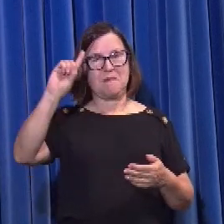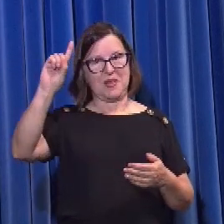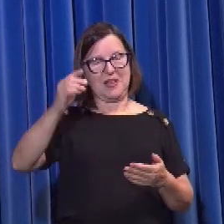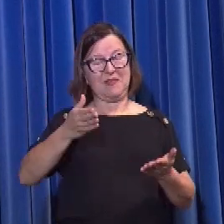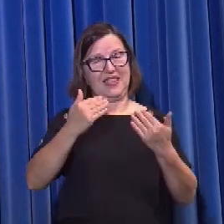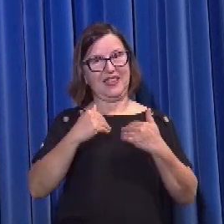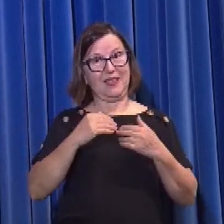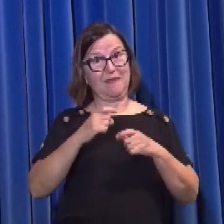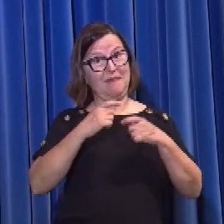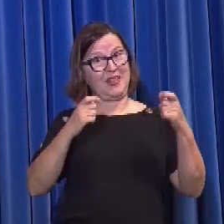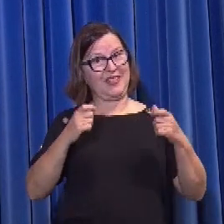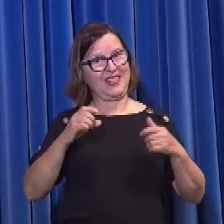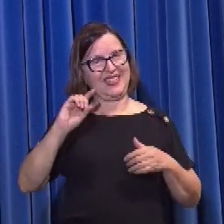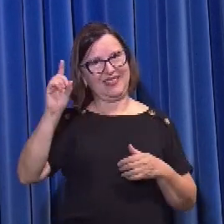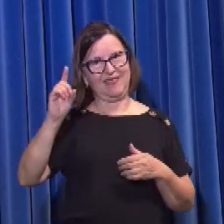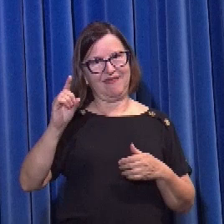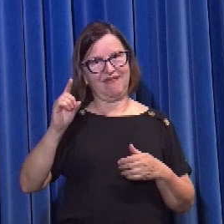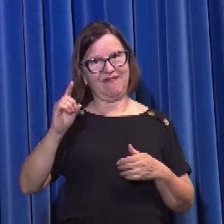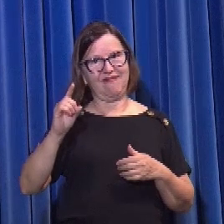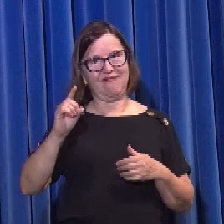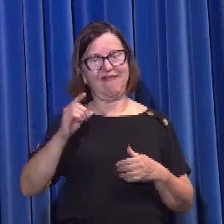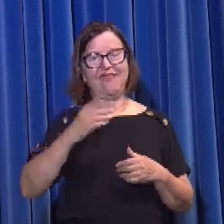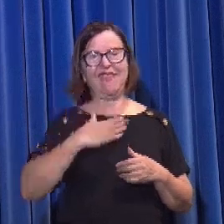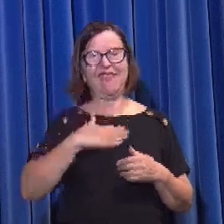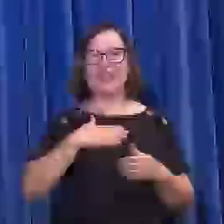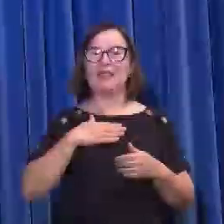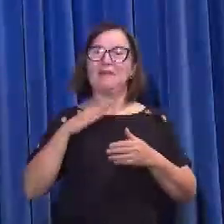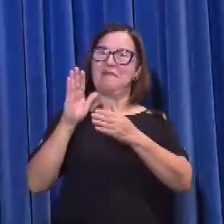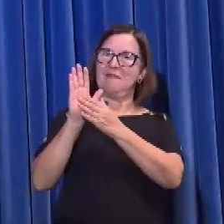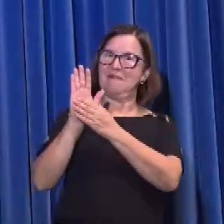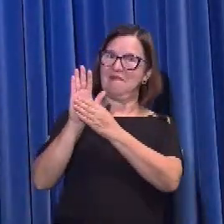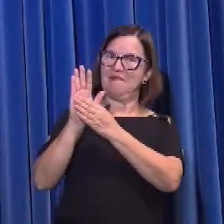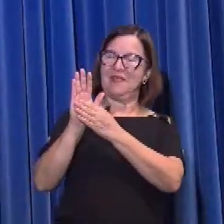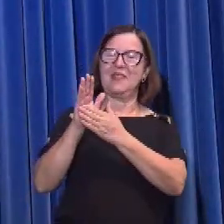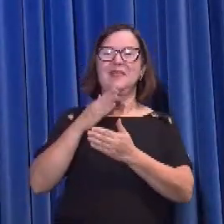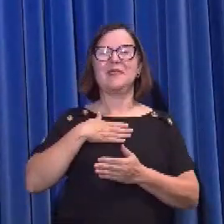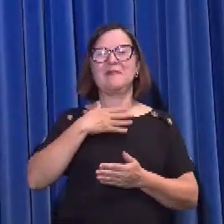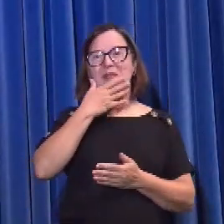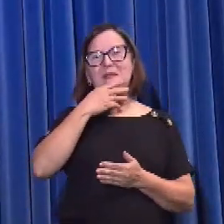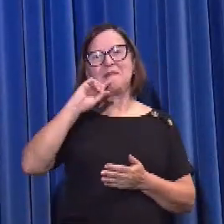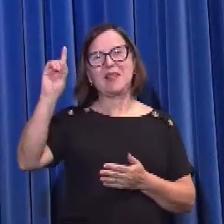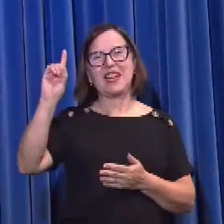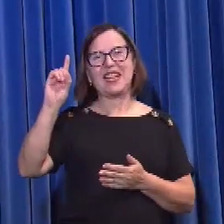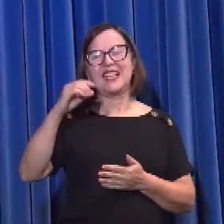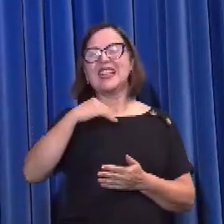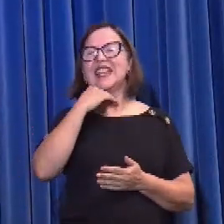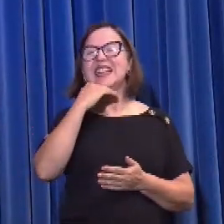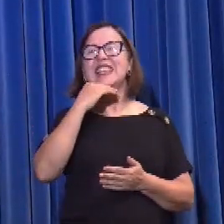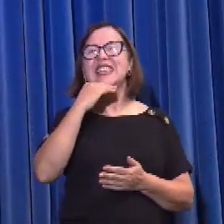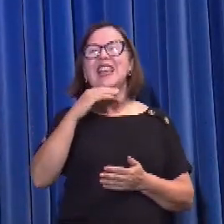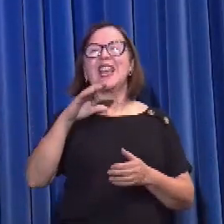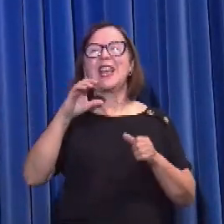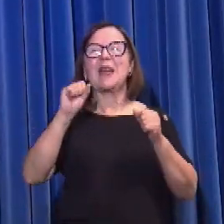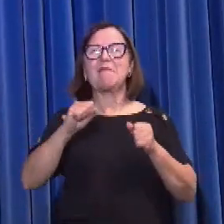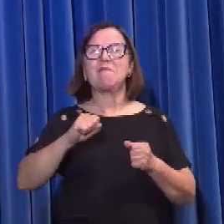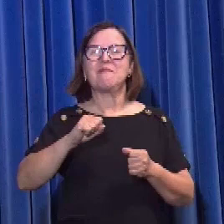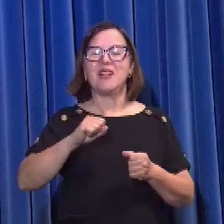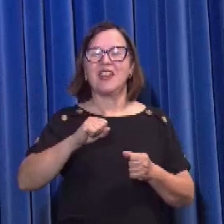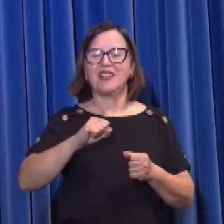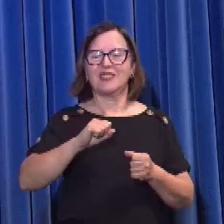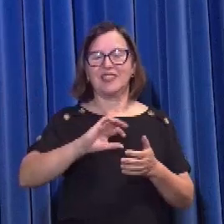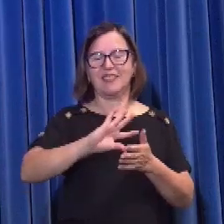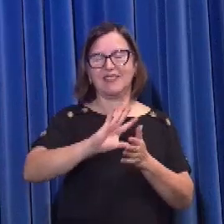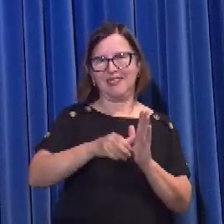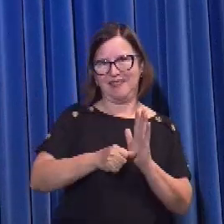Pai ninguém pode arrebatar. Que maravilha! Isso aqui nós deveríamos decorar,